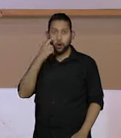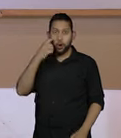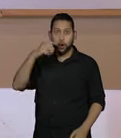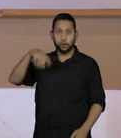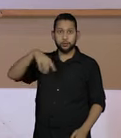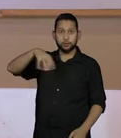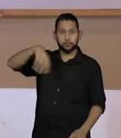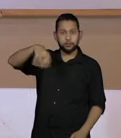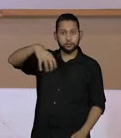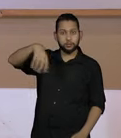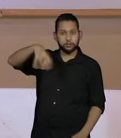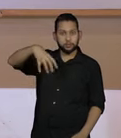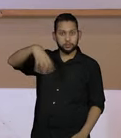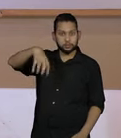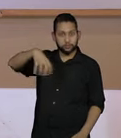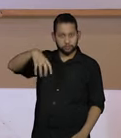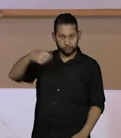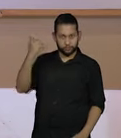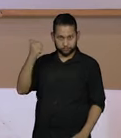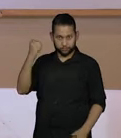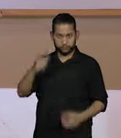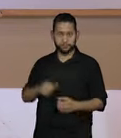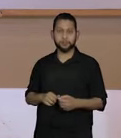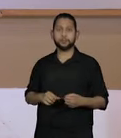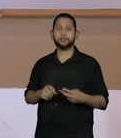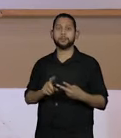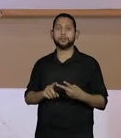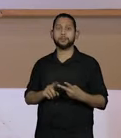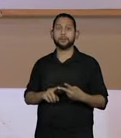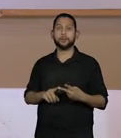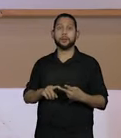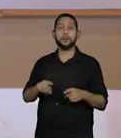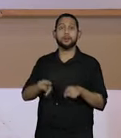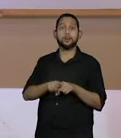seria essa daqui. O hidróxido de sódio